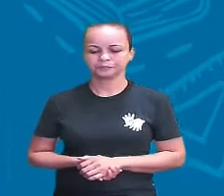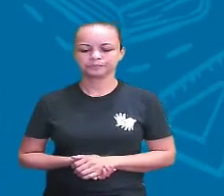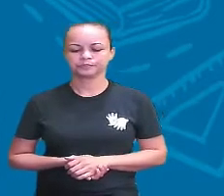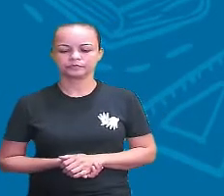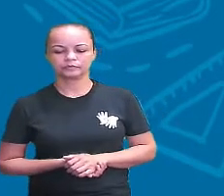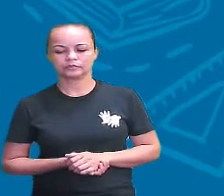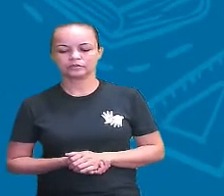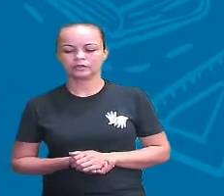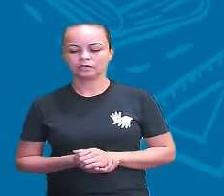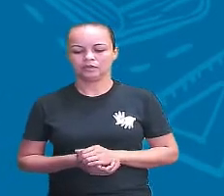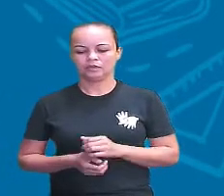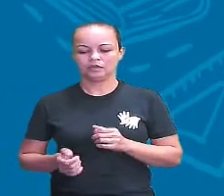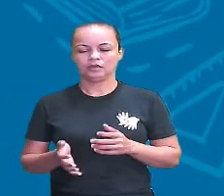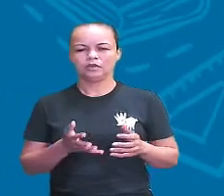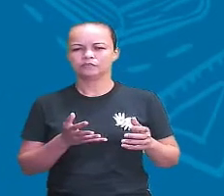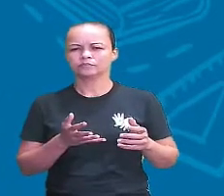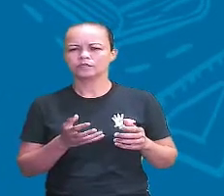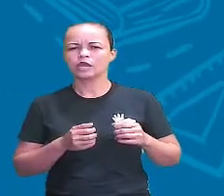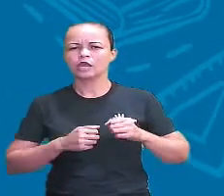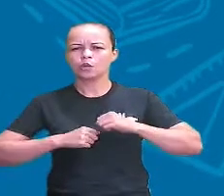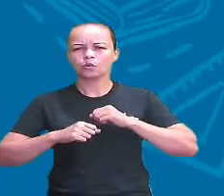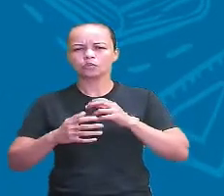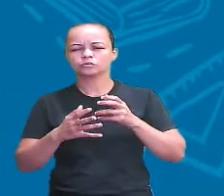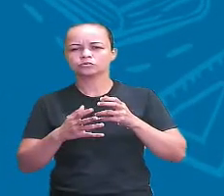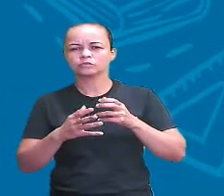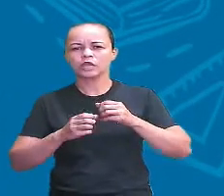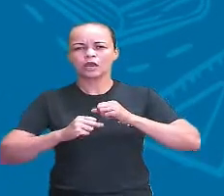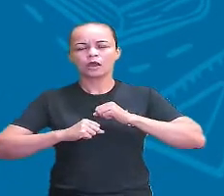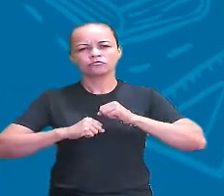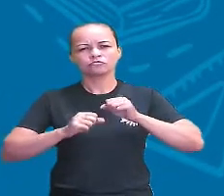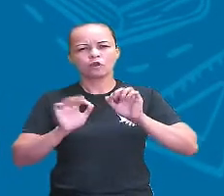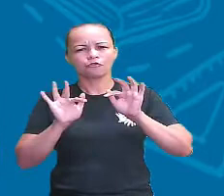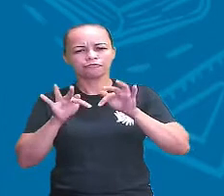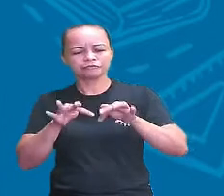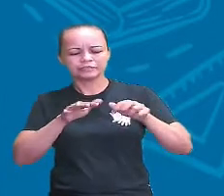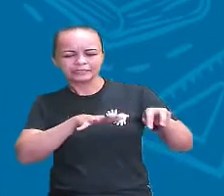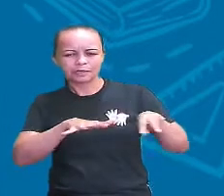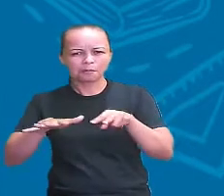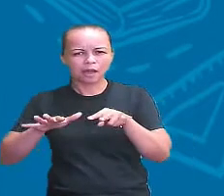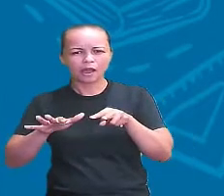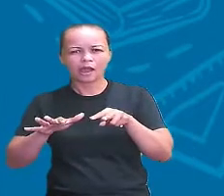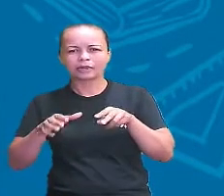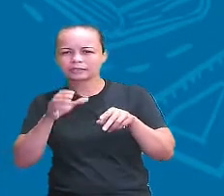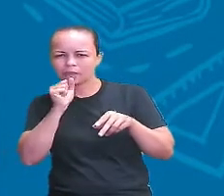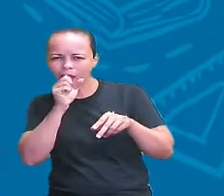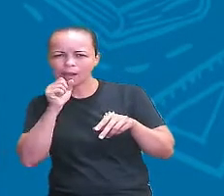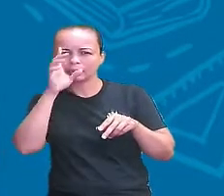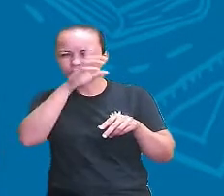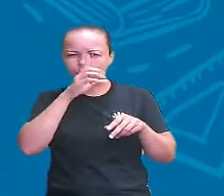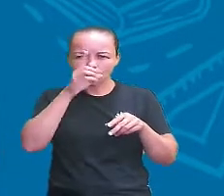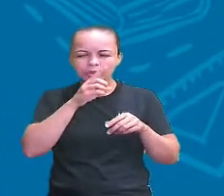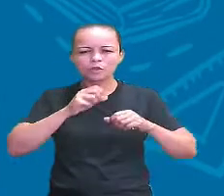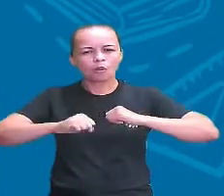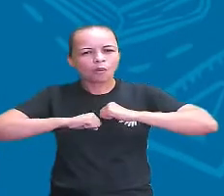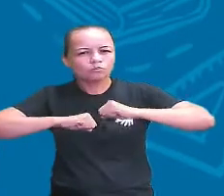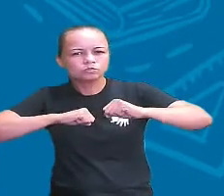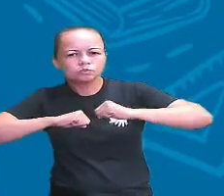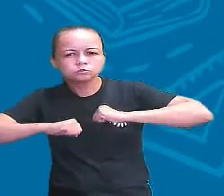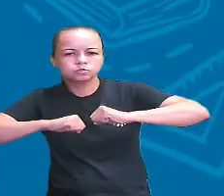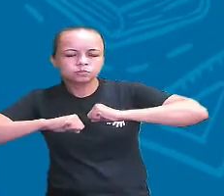on weekends. Eu corro aos fins de semana. Então, on weekends está dizendo quando é